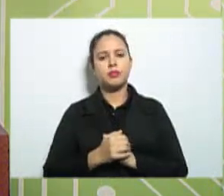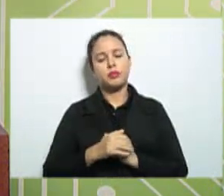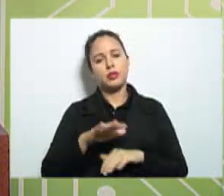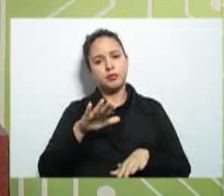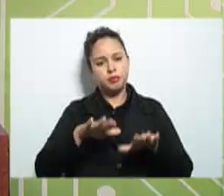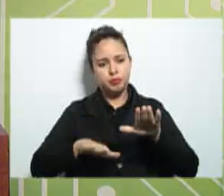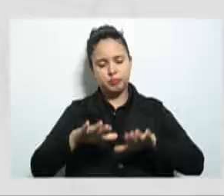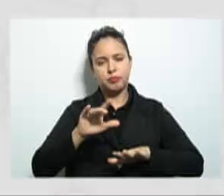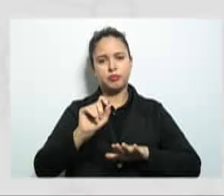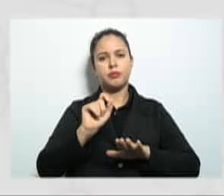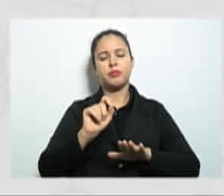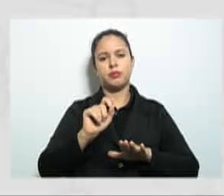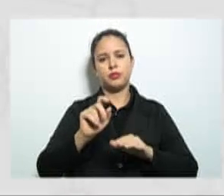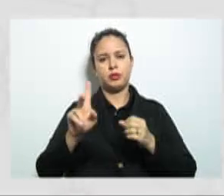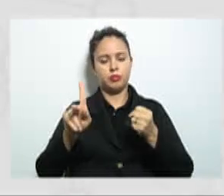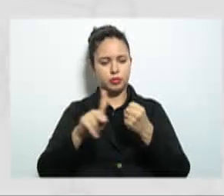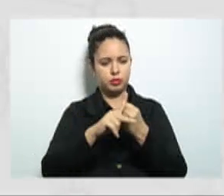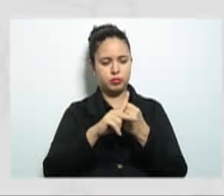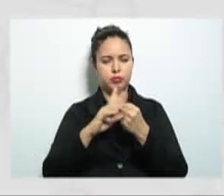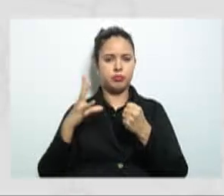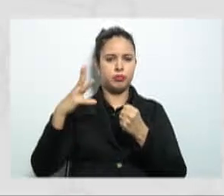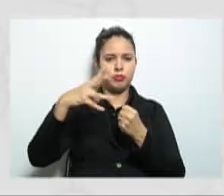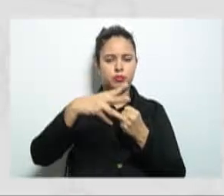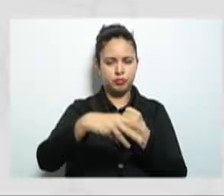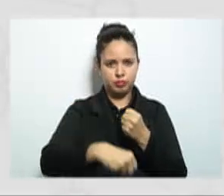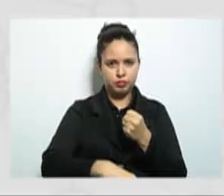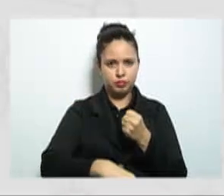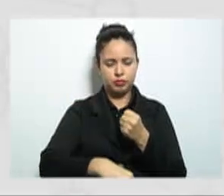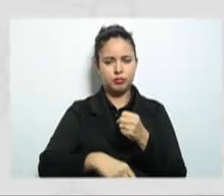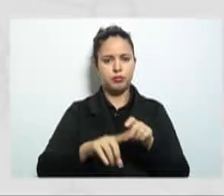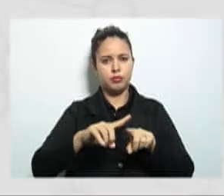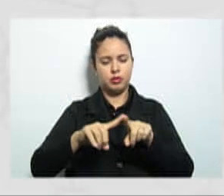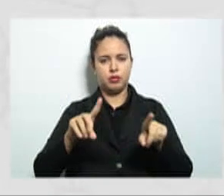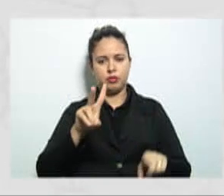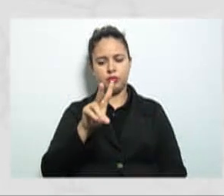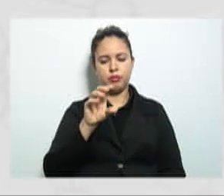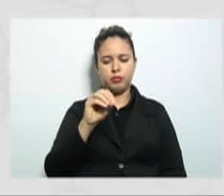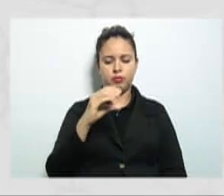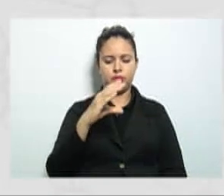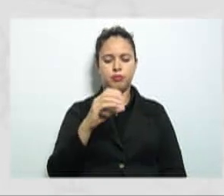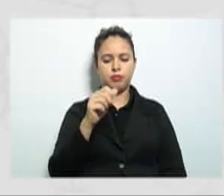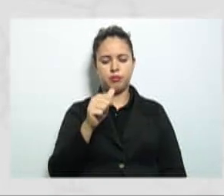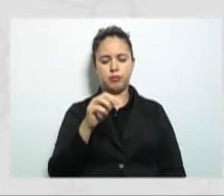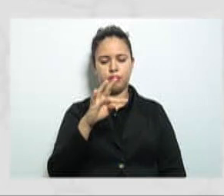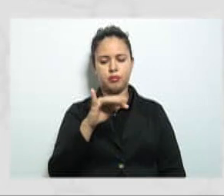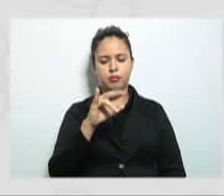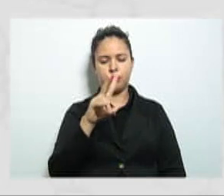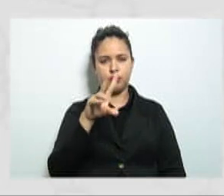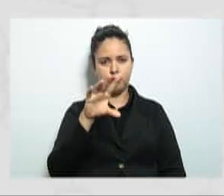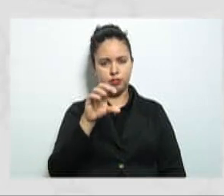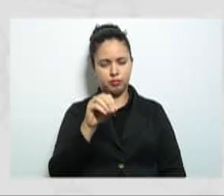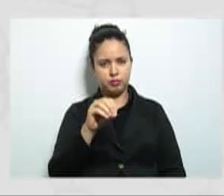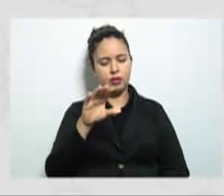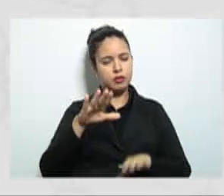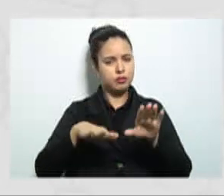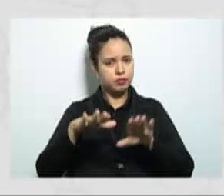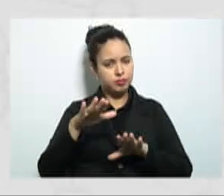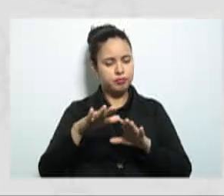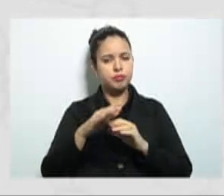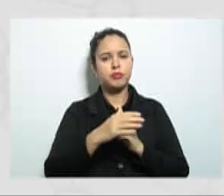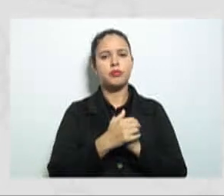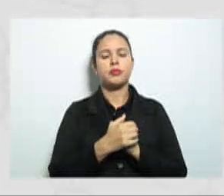pronome de tratamento eu uso para todos eles. Já o vocativo vai depender. Esse ofício ou esse memorando está sendo redigido para